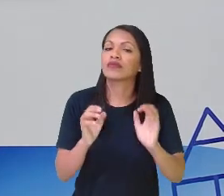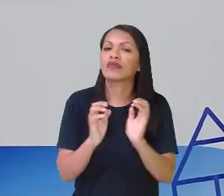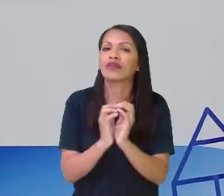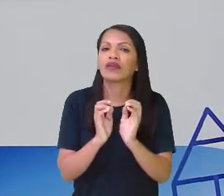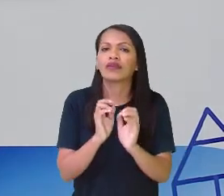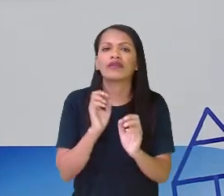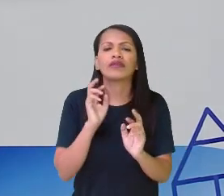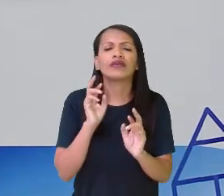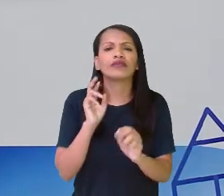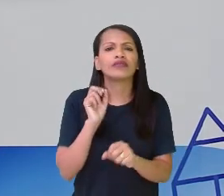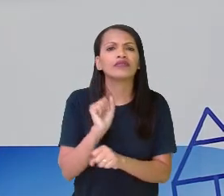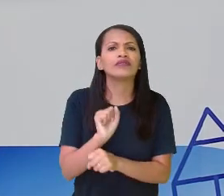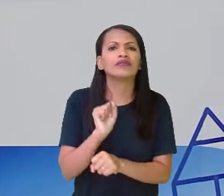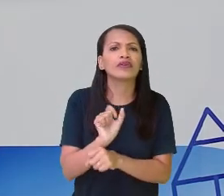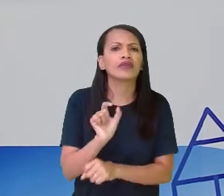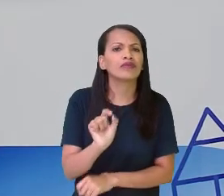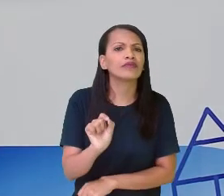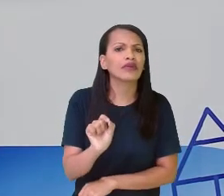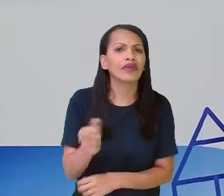quê?